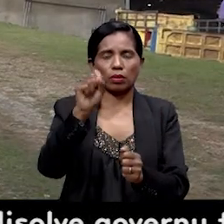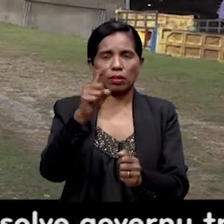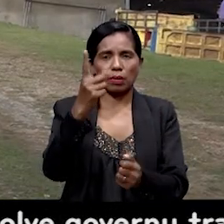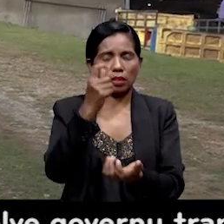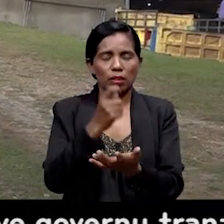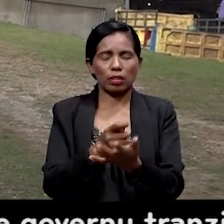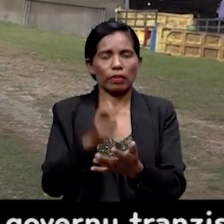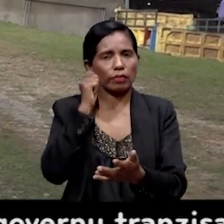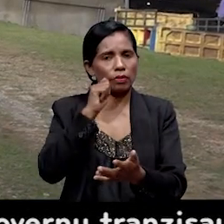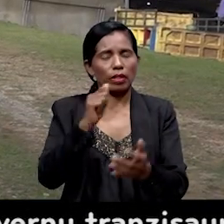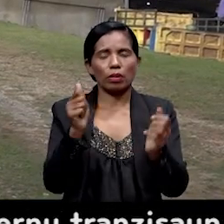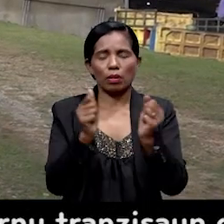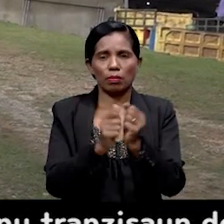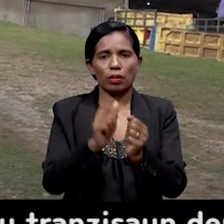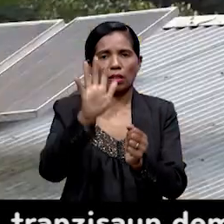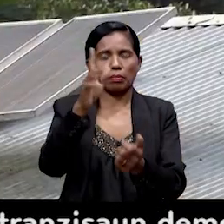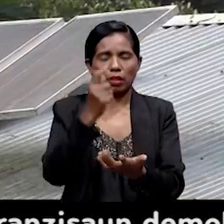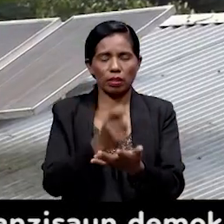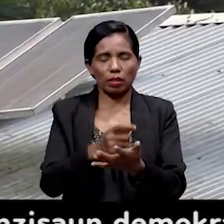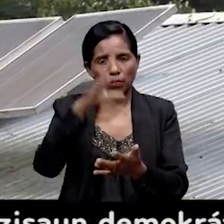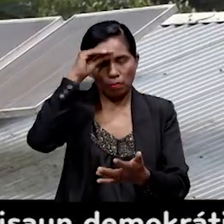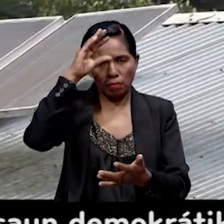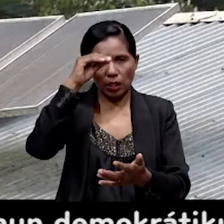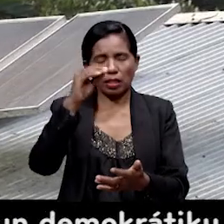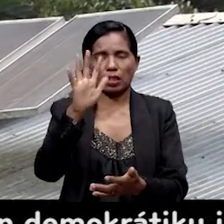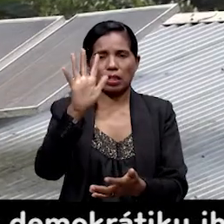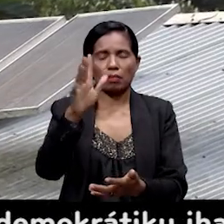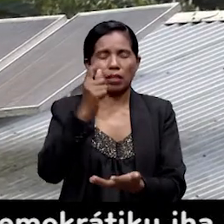do Sifeto Rihun Lima Resin, Mane